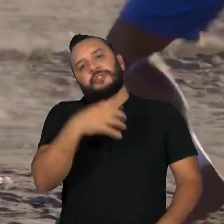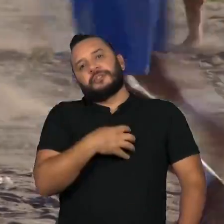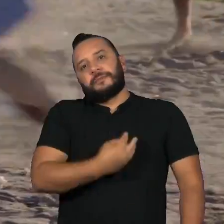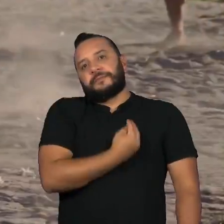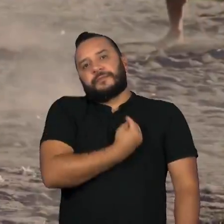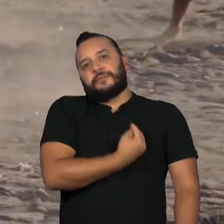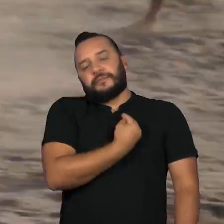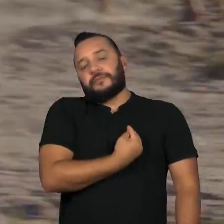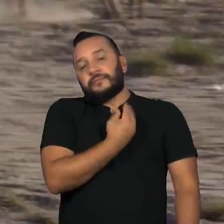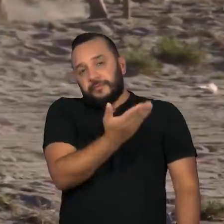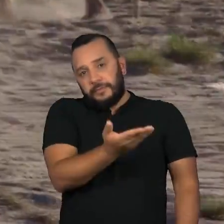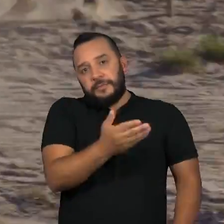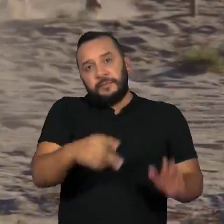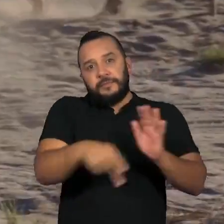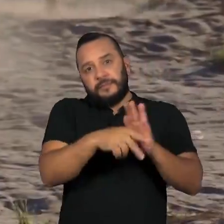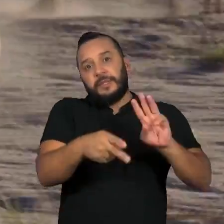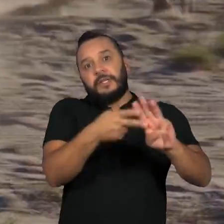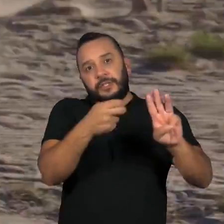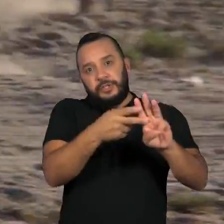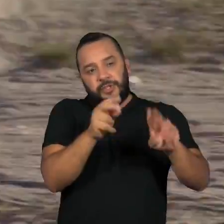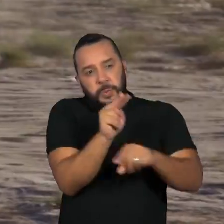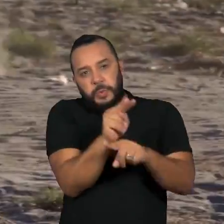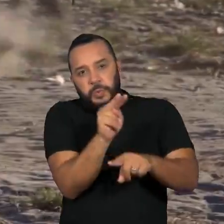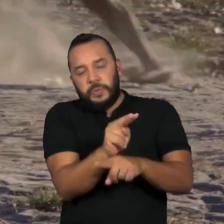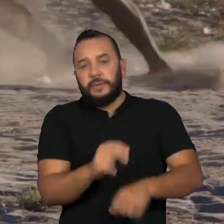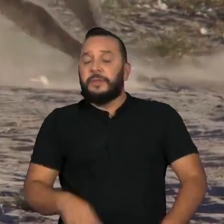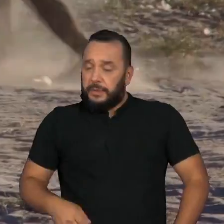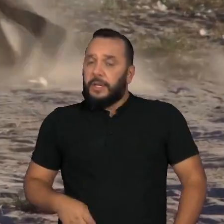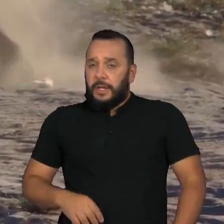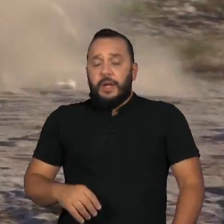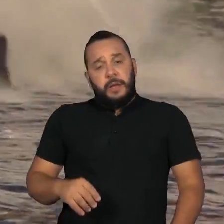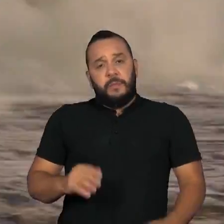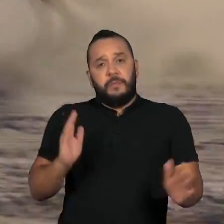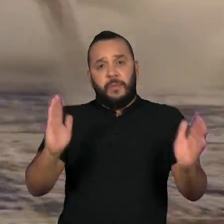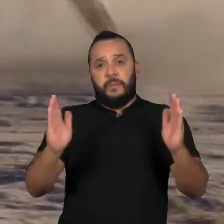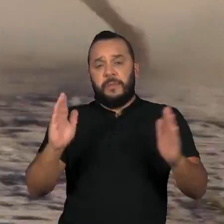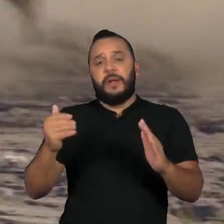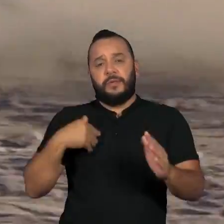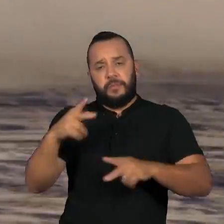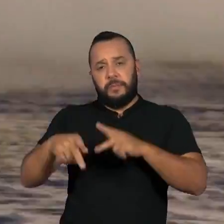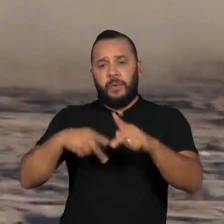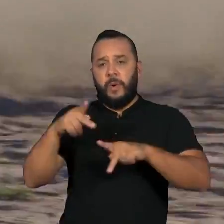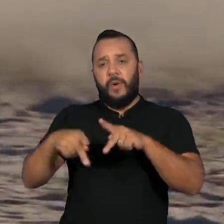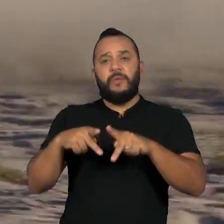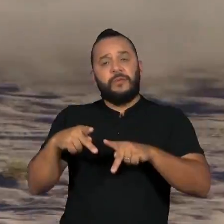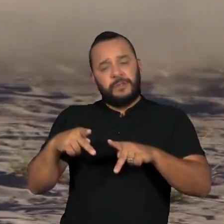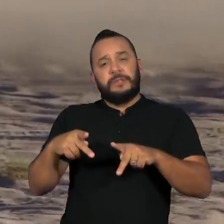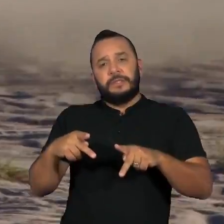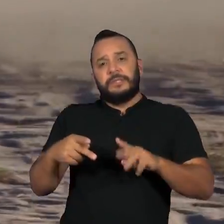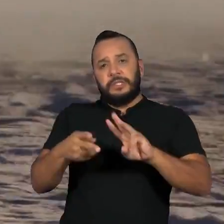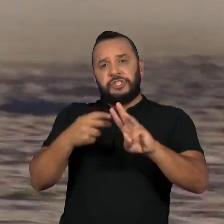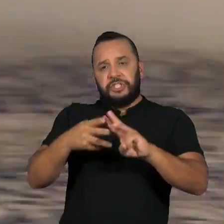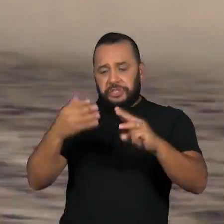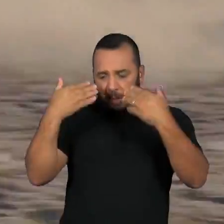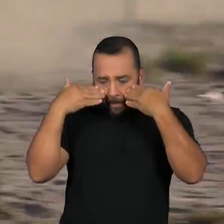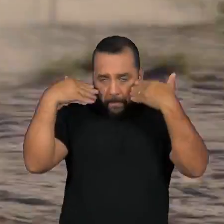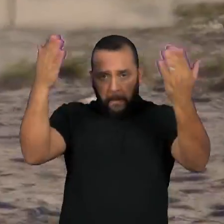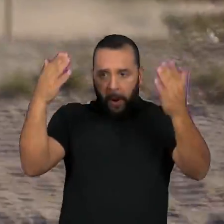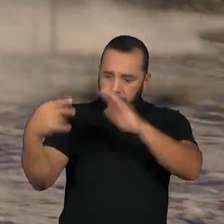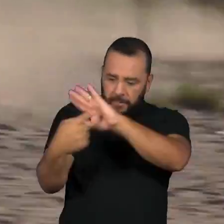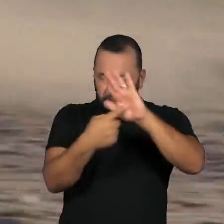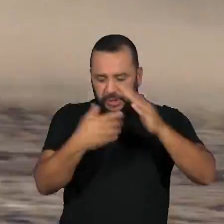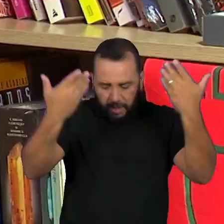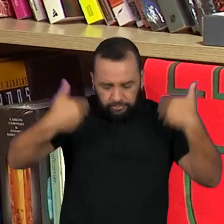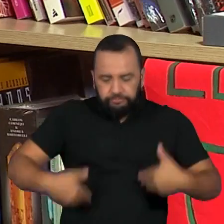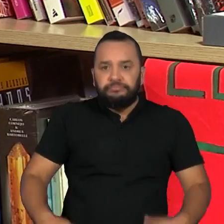único sonho. É um momento do protagonismo dos povos indígenas e eles que têm que dizer que Brasil que eles estão